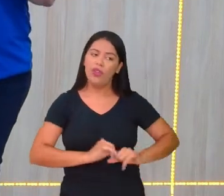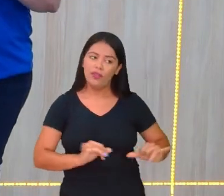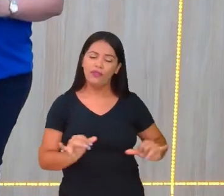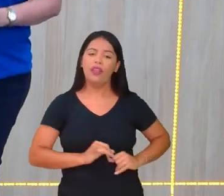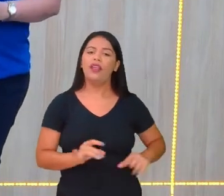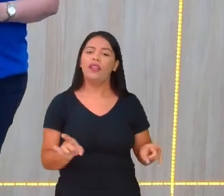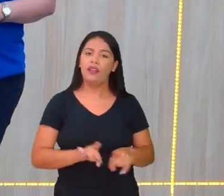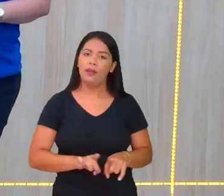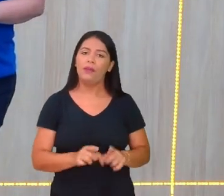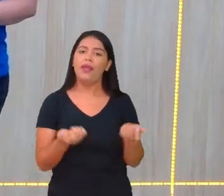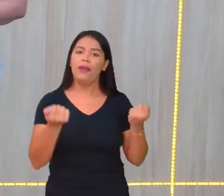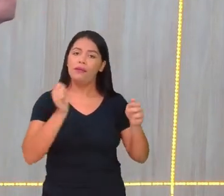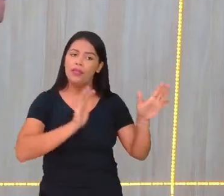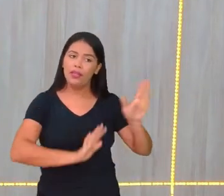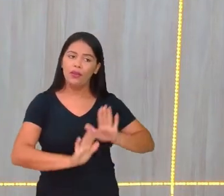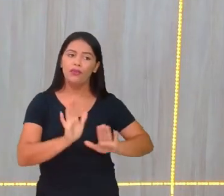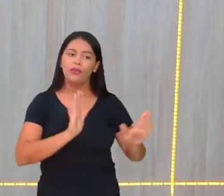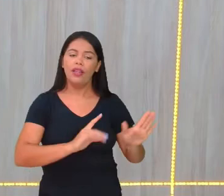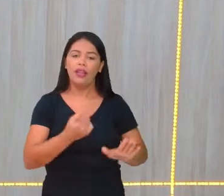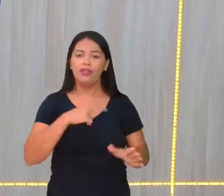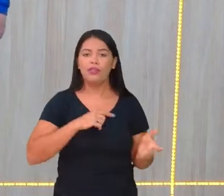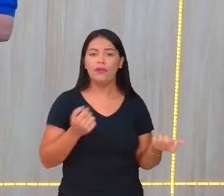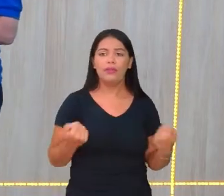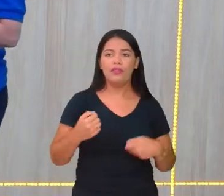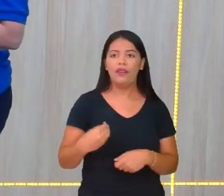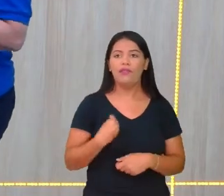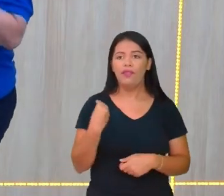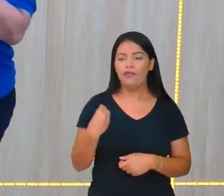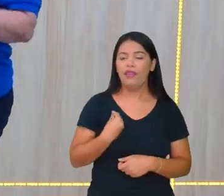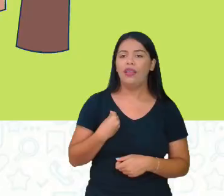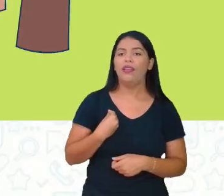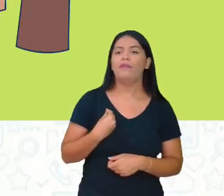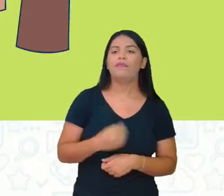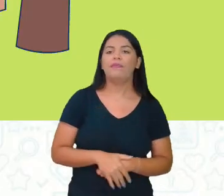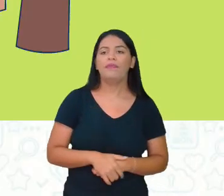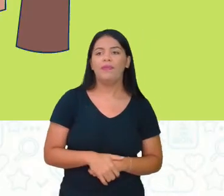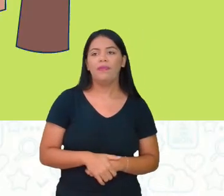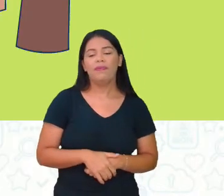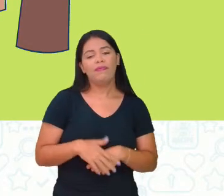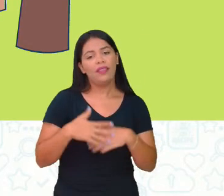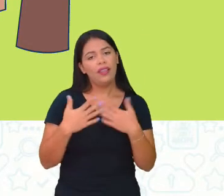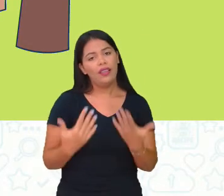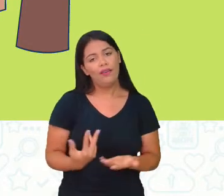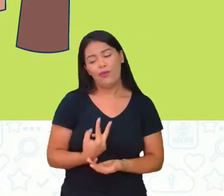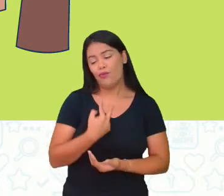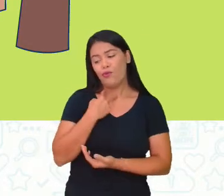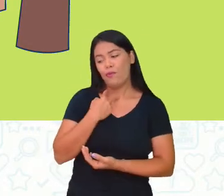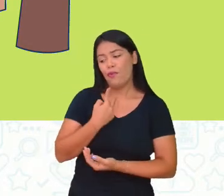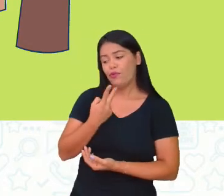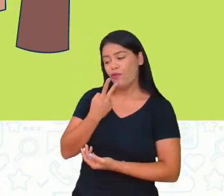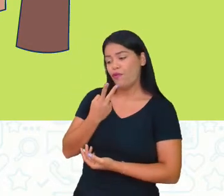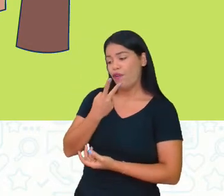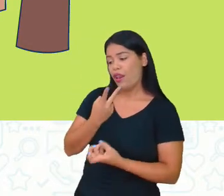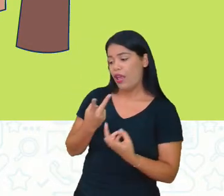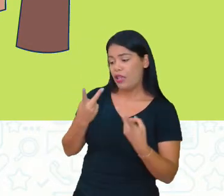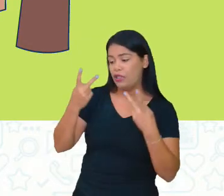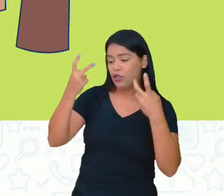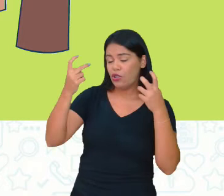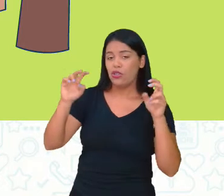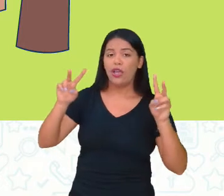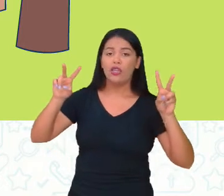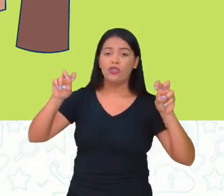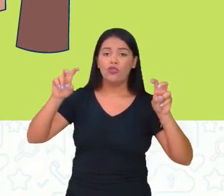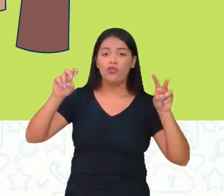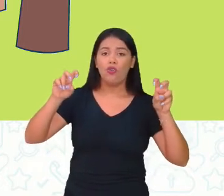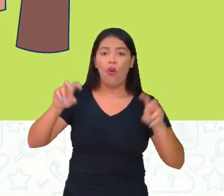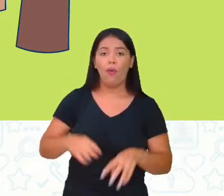e vivenciar isso no nosso dia a dia? Então, não dá para falar em consciência humana enquanto